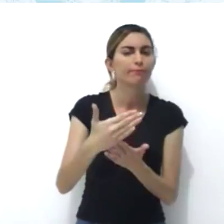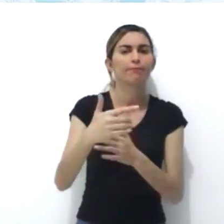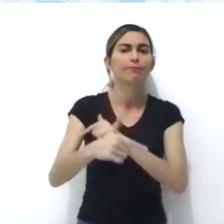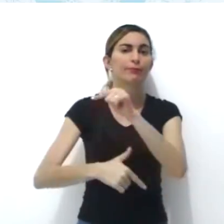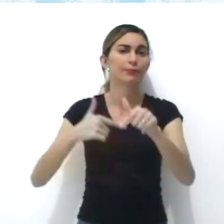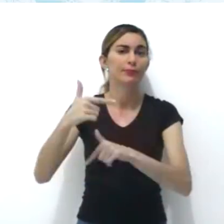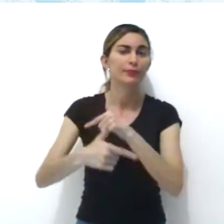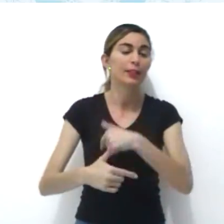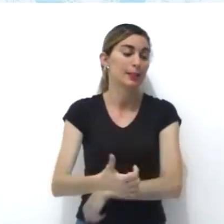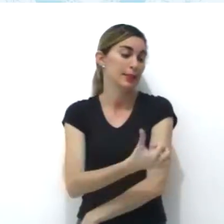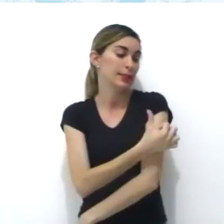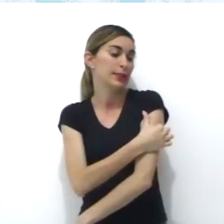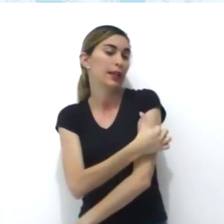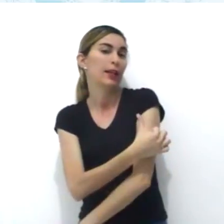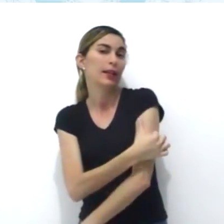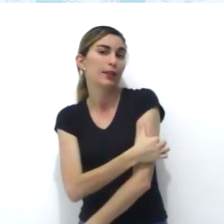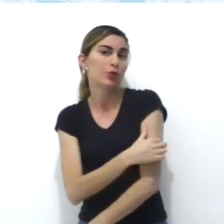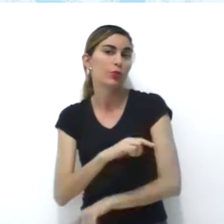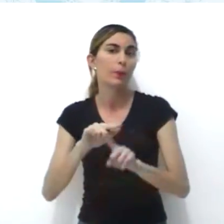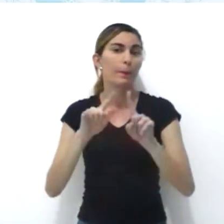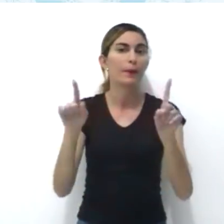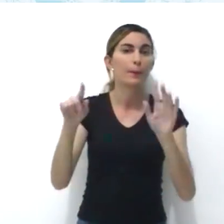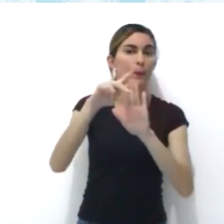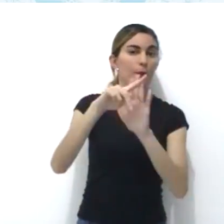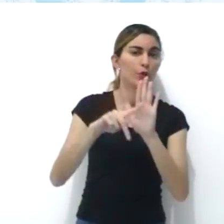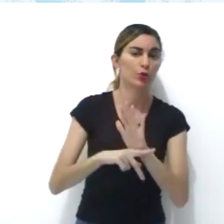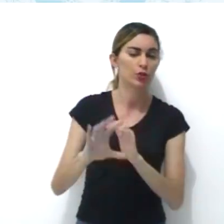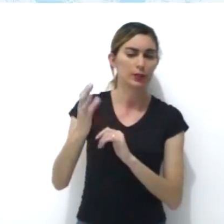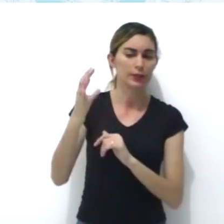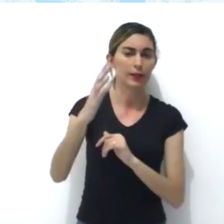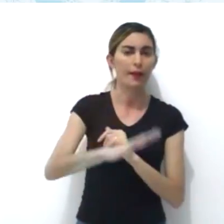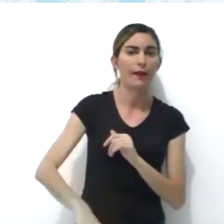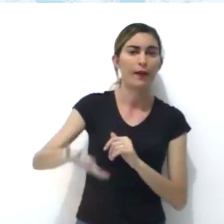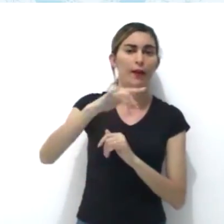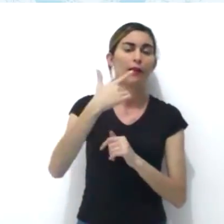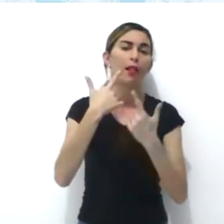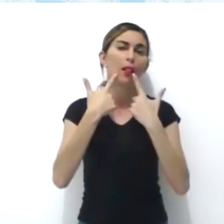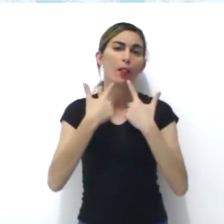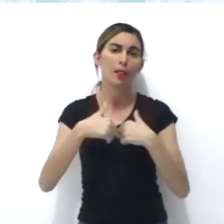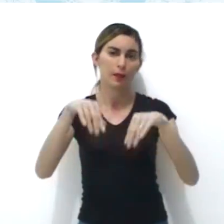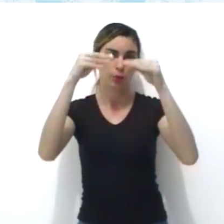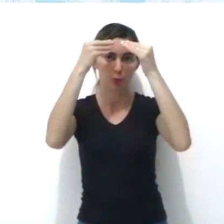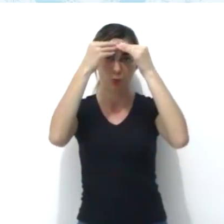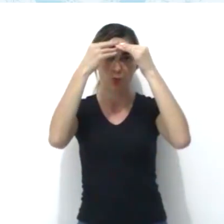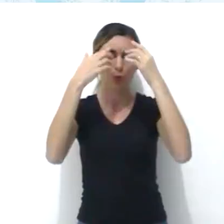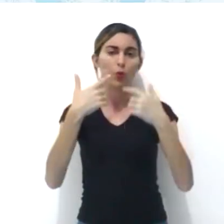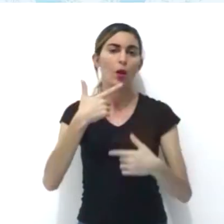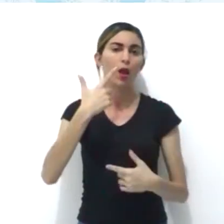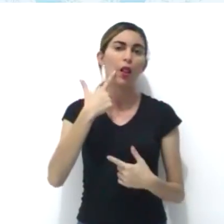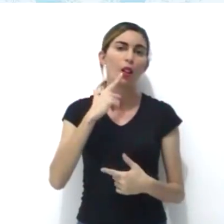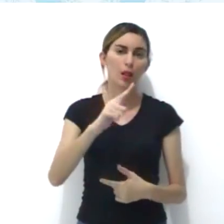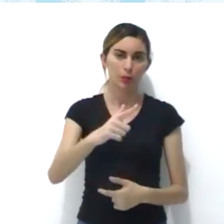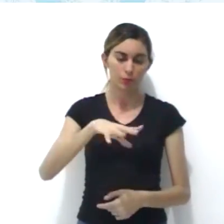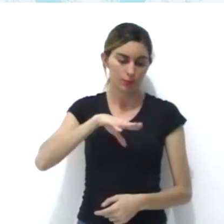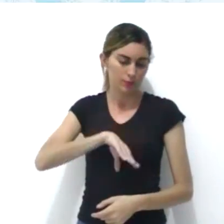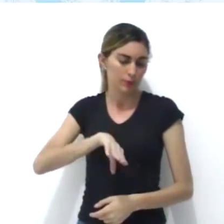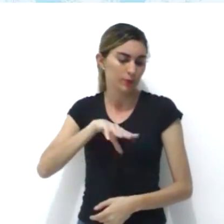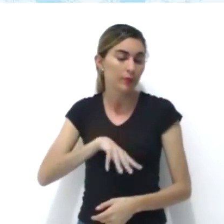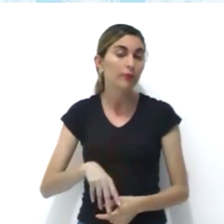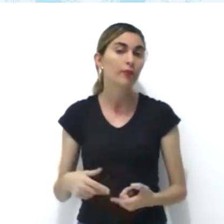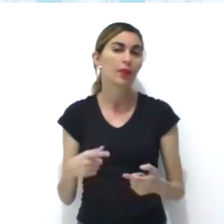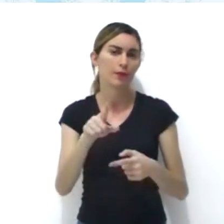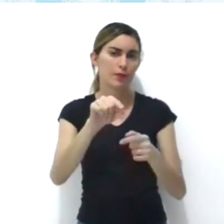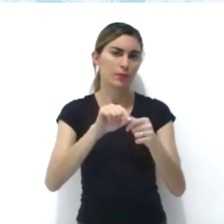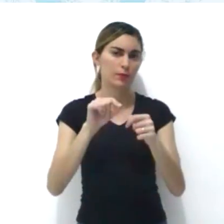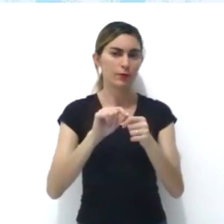Quando iniciaram o trabalho, eles eram 6º ano, mas é um projeto científico na área de linguagem, na área de língua